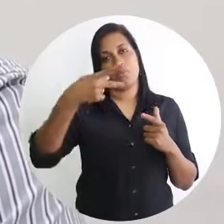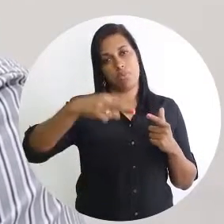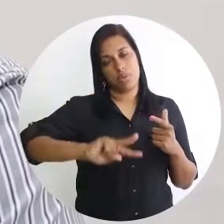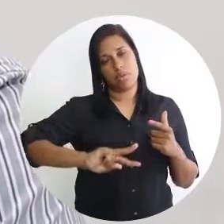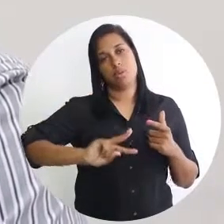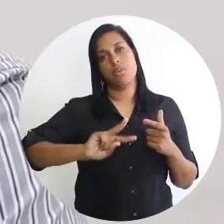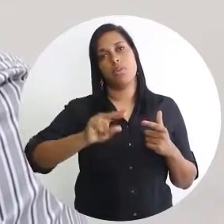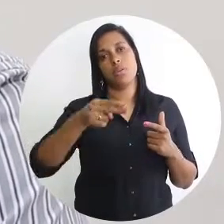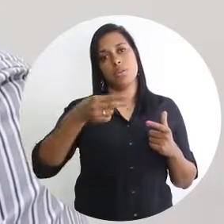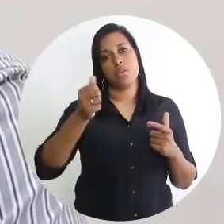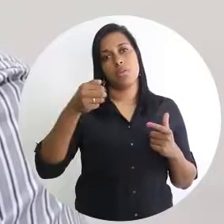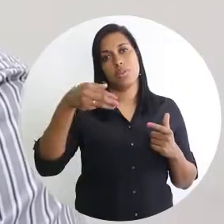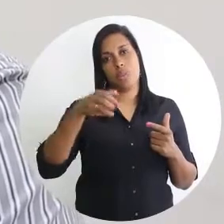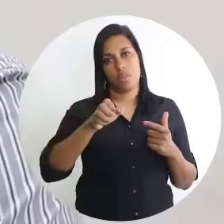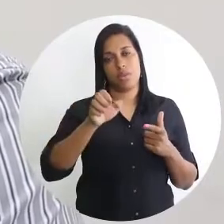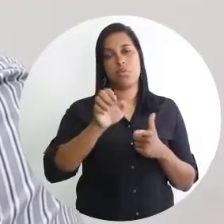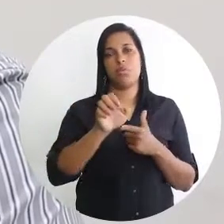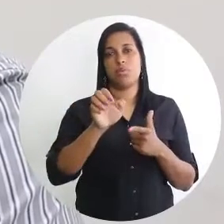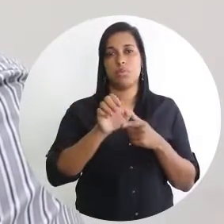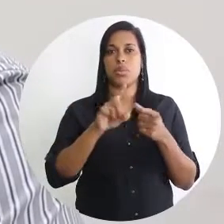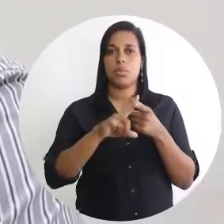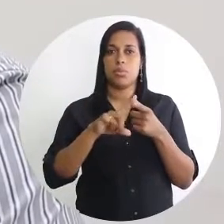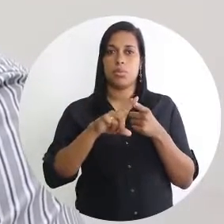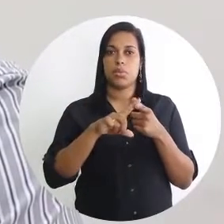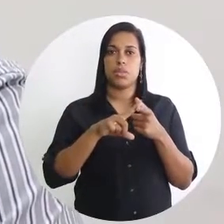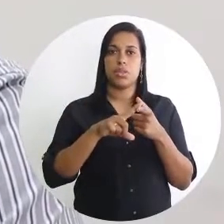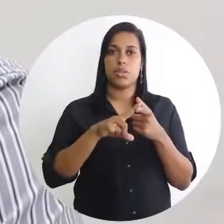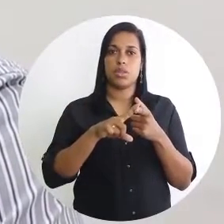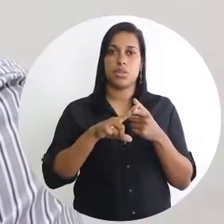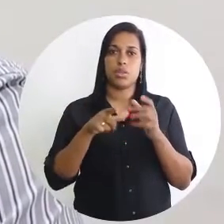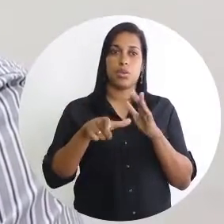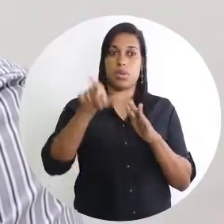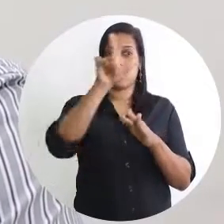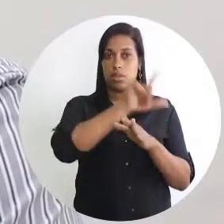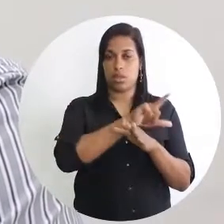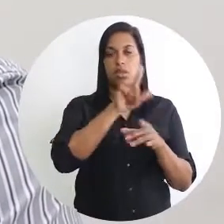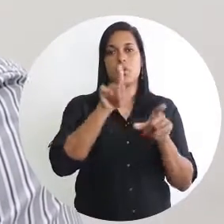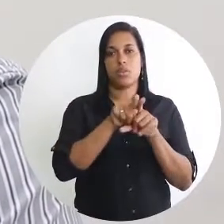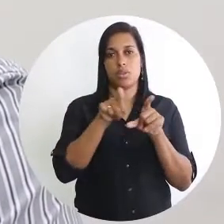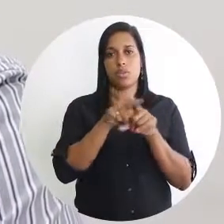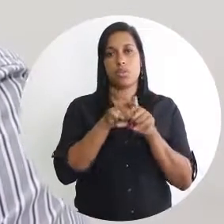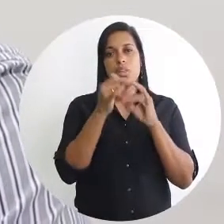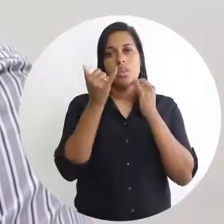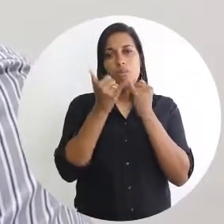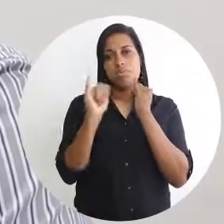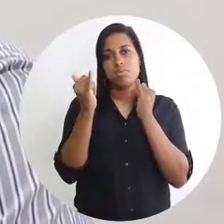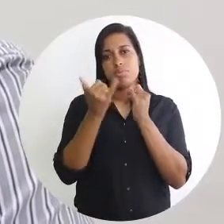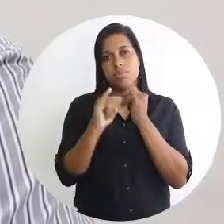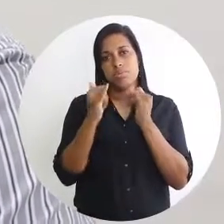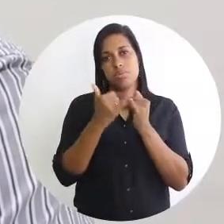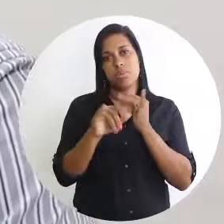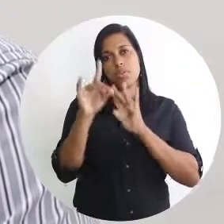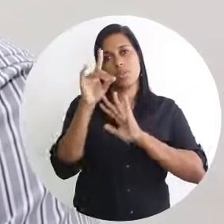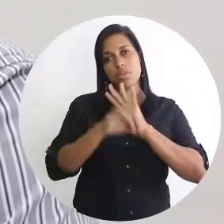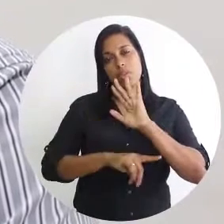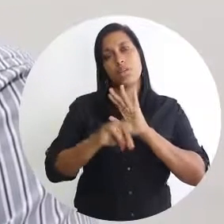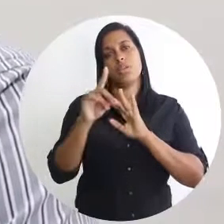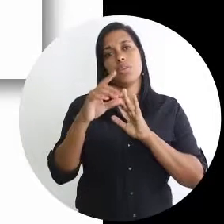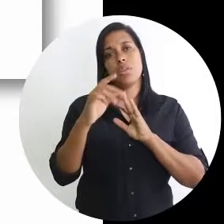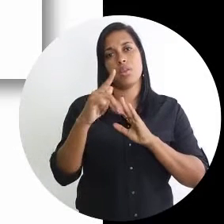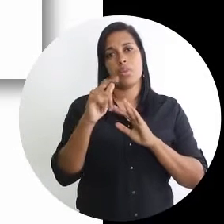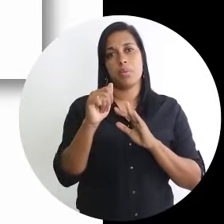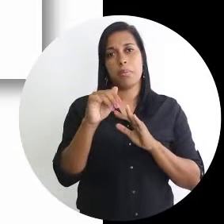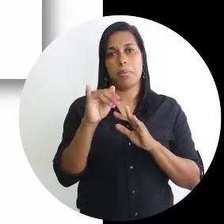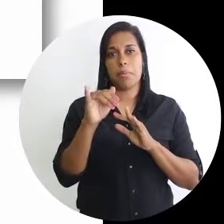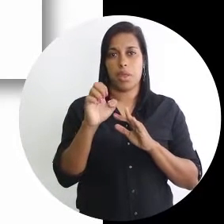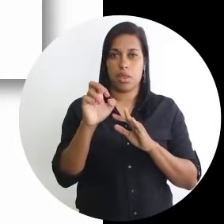abaixo do componente name, assim como esse componente anterior aqui. Só que ele diz aqui que ele está alinhado à direita do componente py. Quem